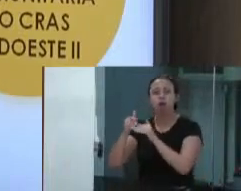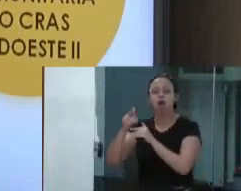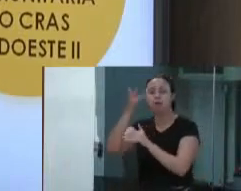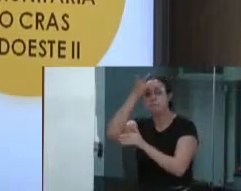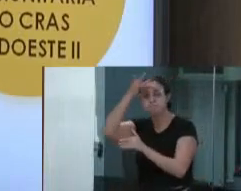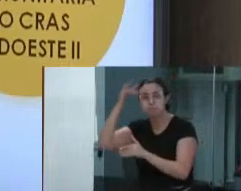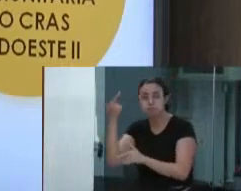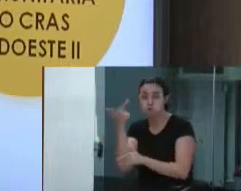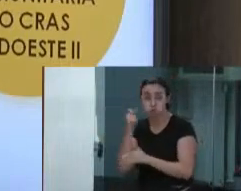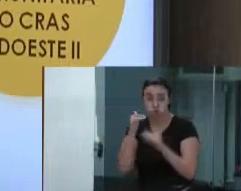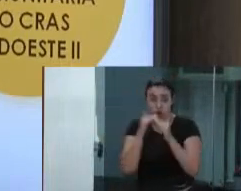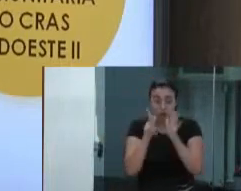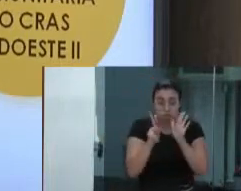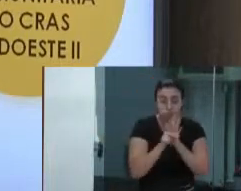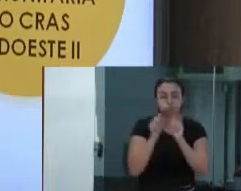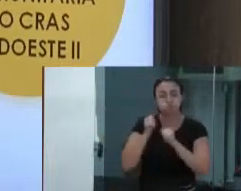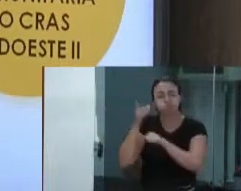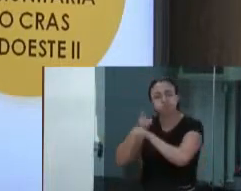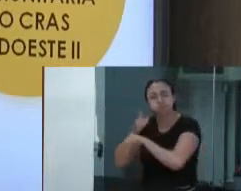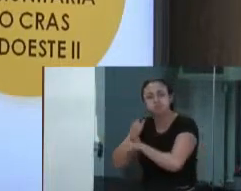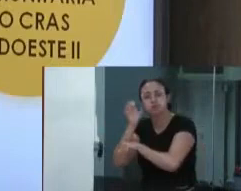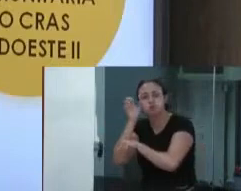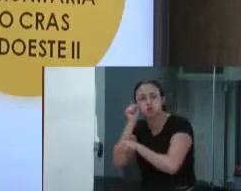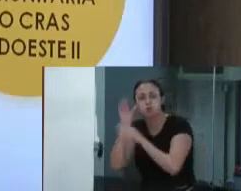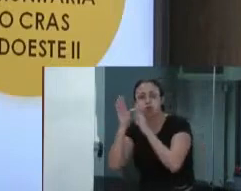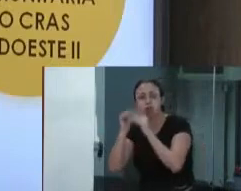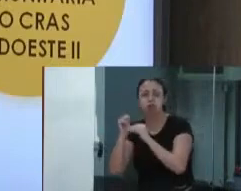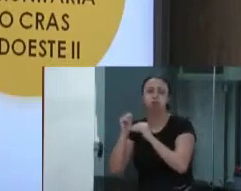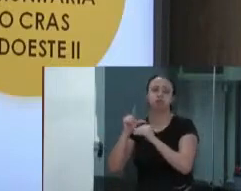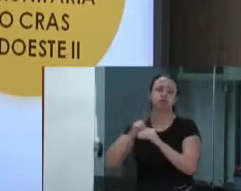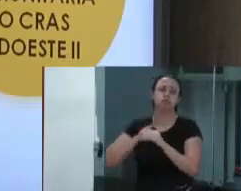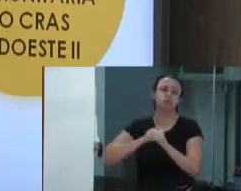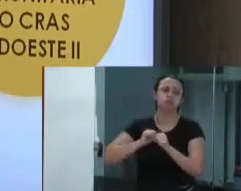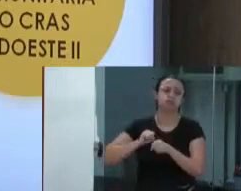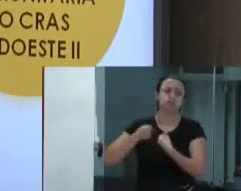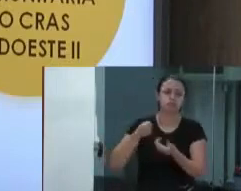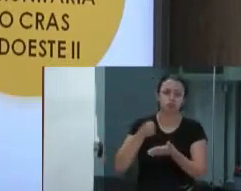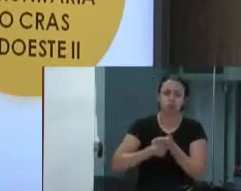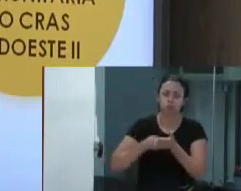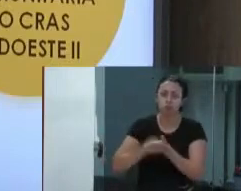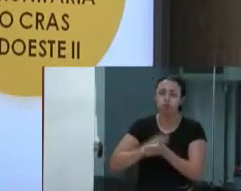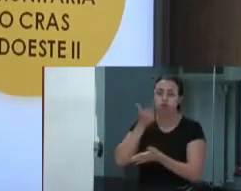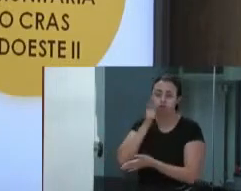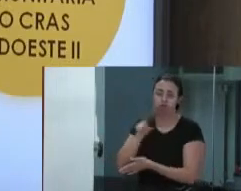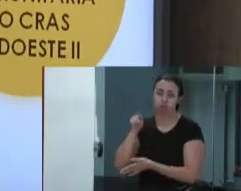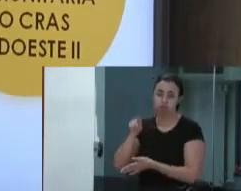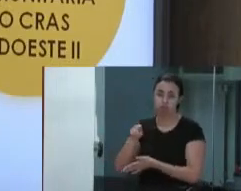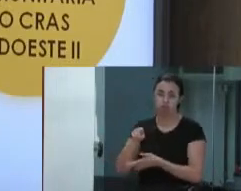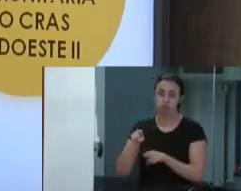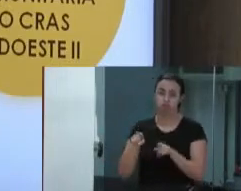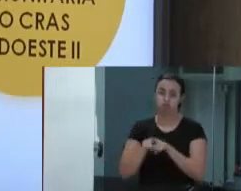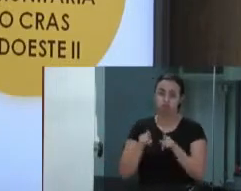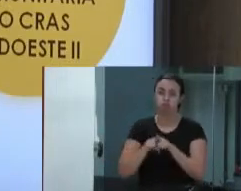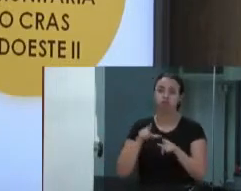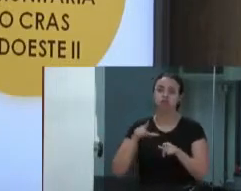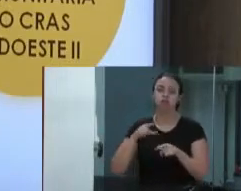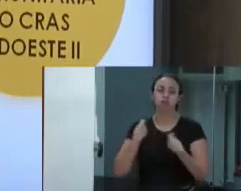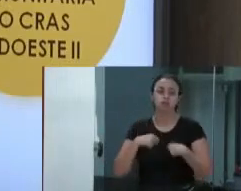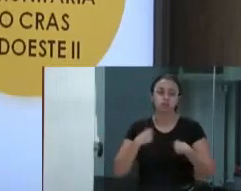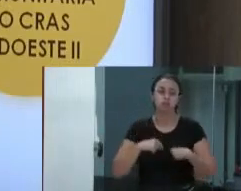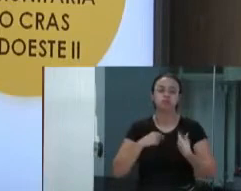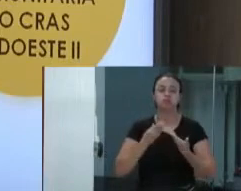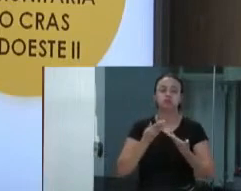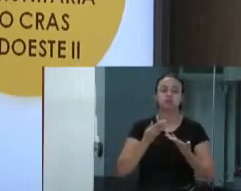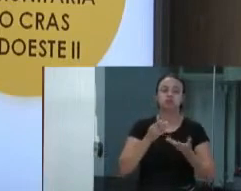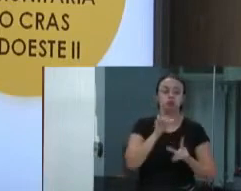Triagem, destinado aos catadores, e aí foram vários esforços envidados para isso, né? Assim como a chamamento público para selecionar